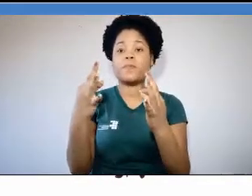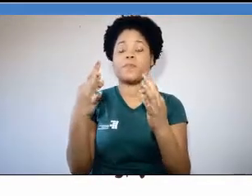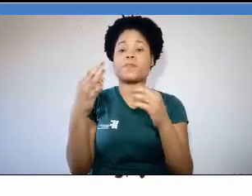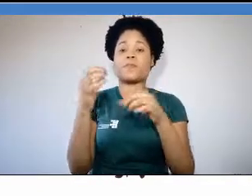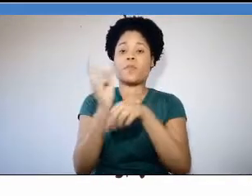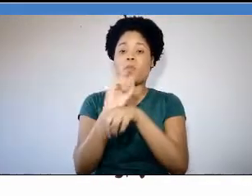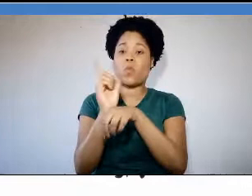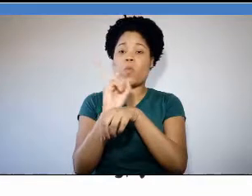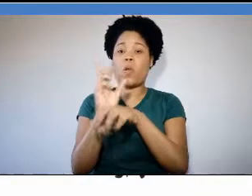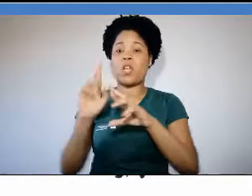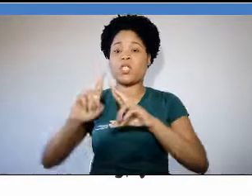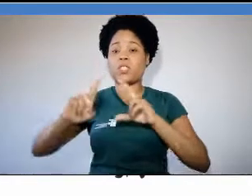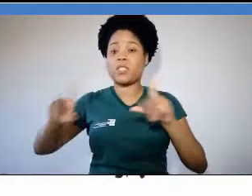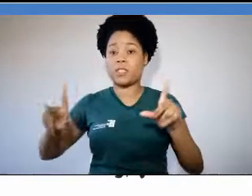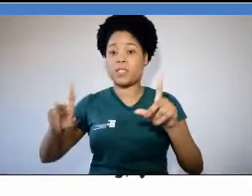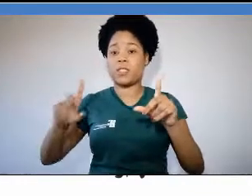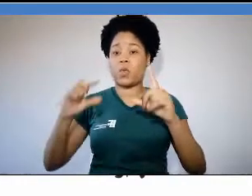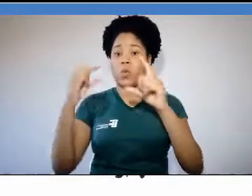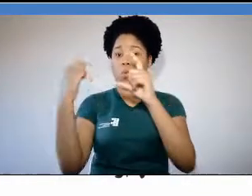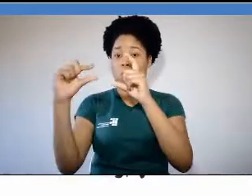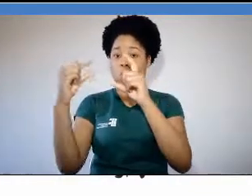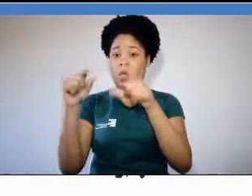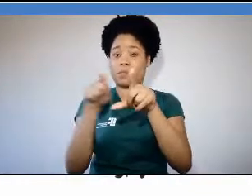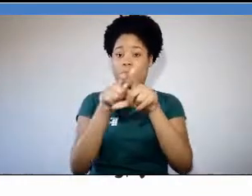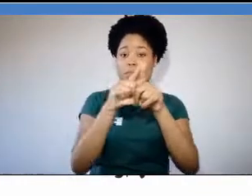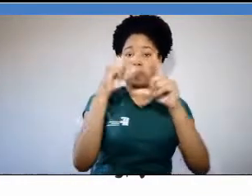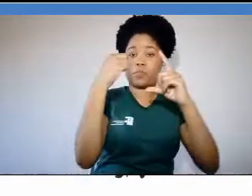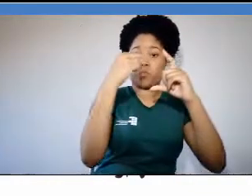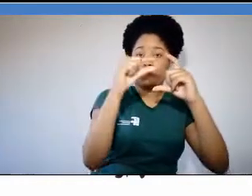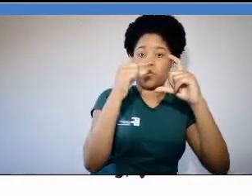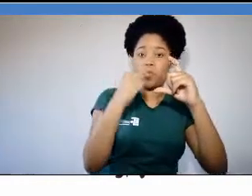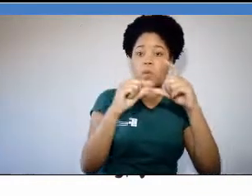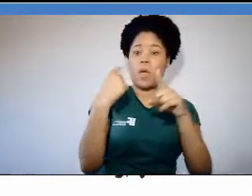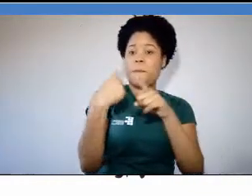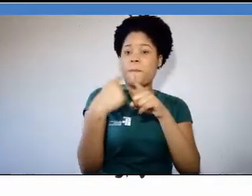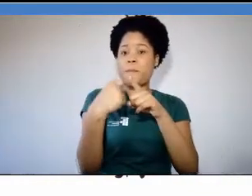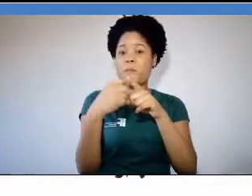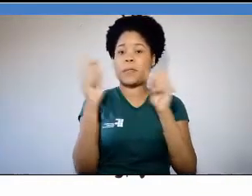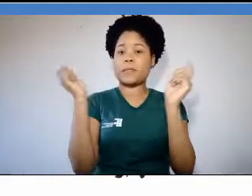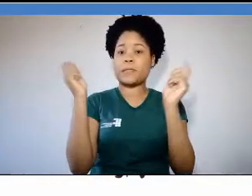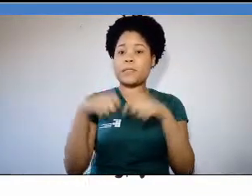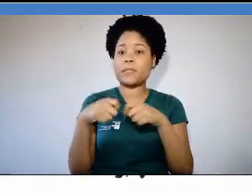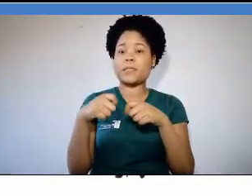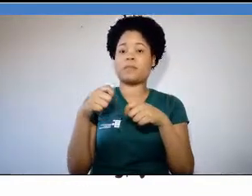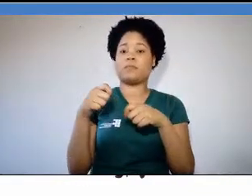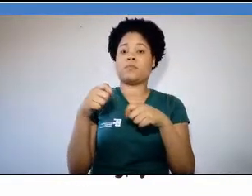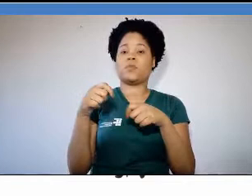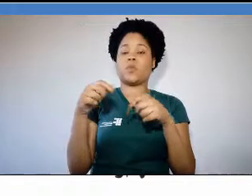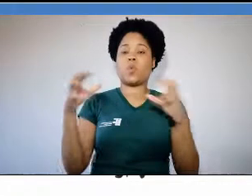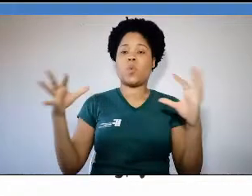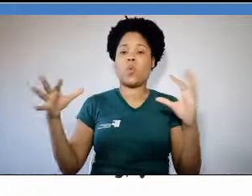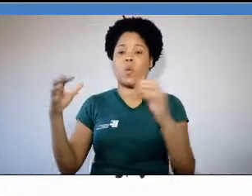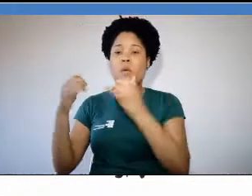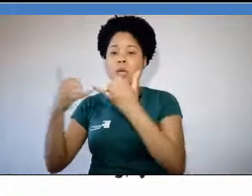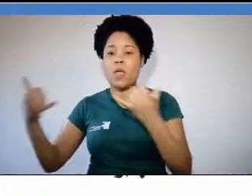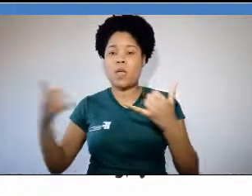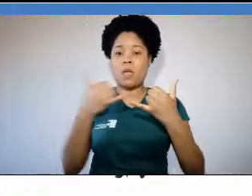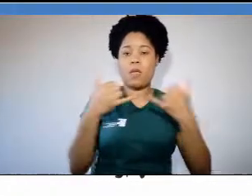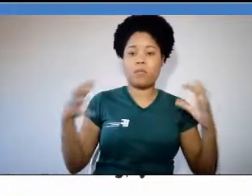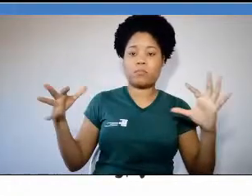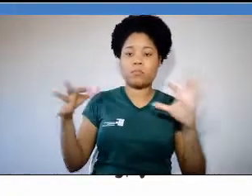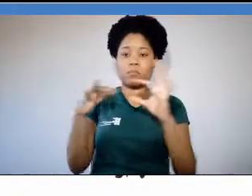que o roteador é diferente do hub e do switch porque ele tem essa possibilidade de unir